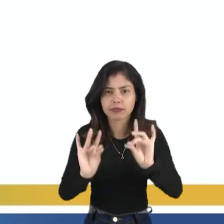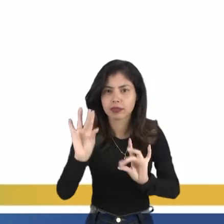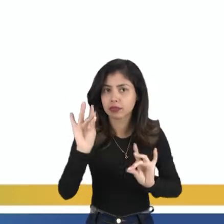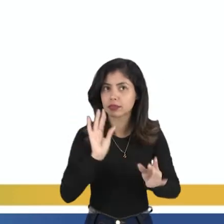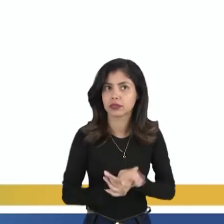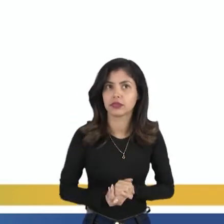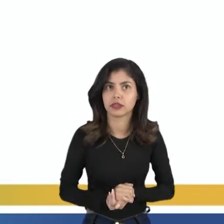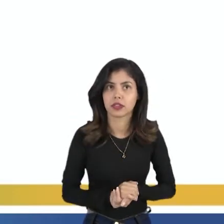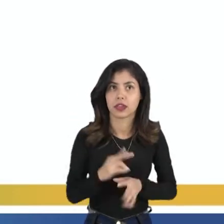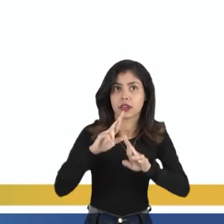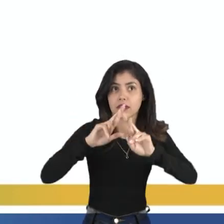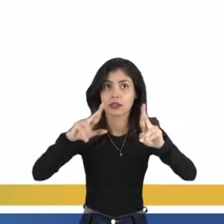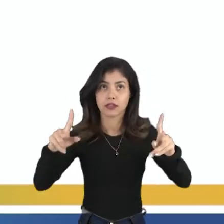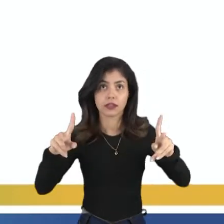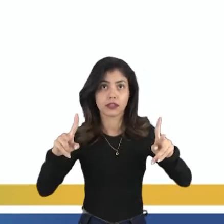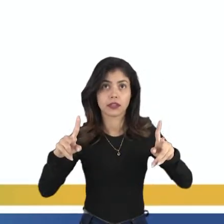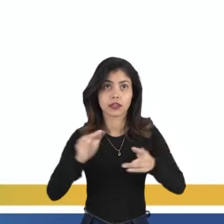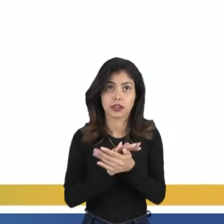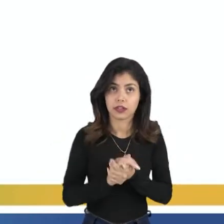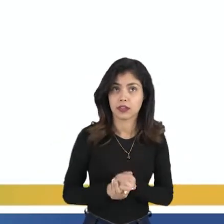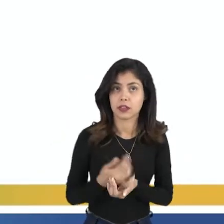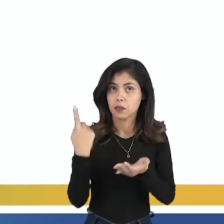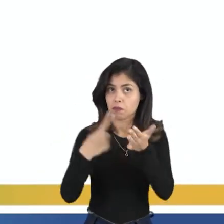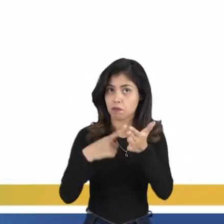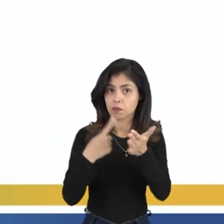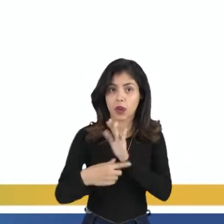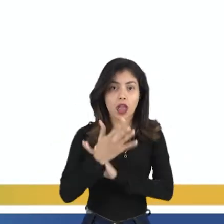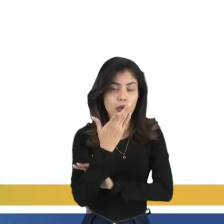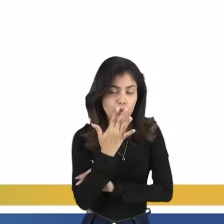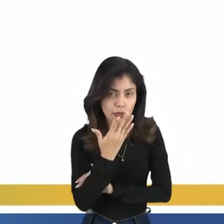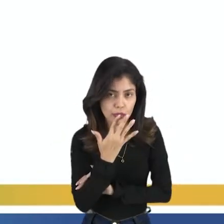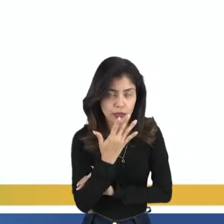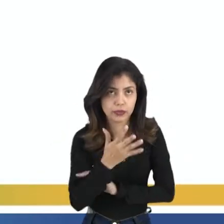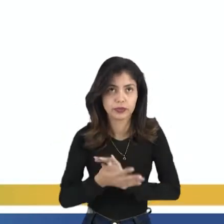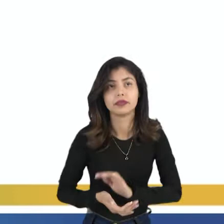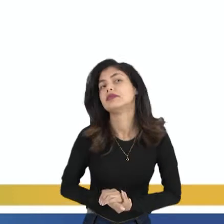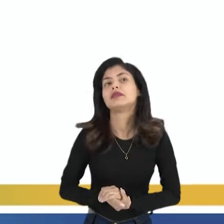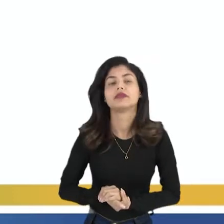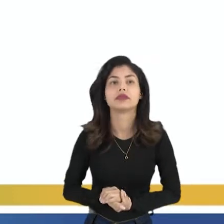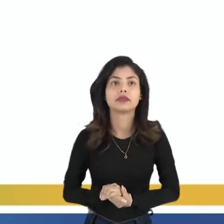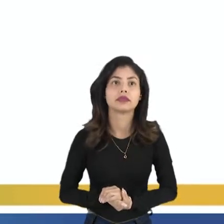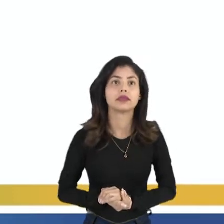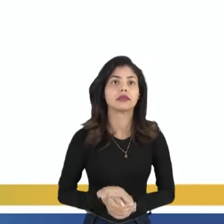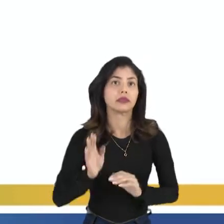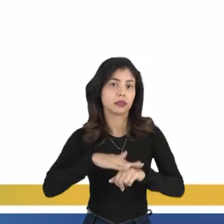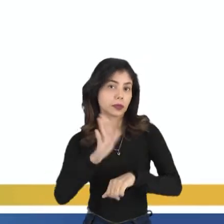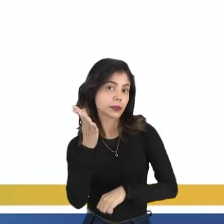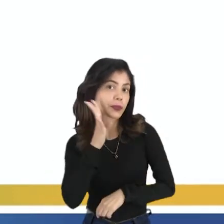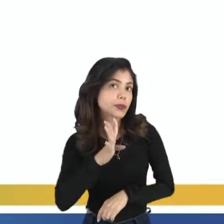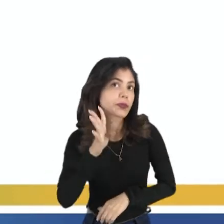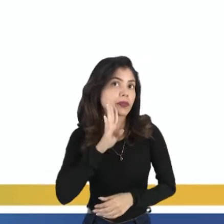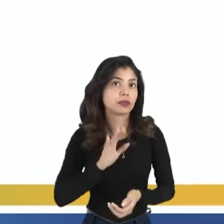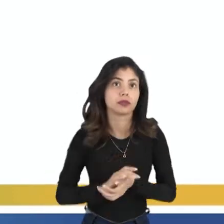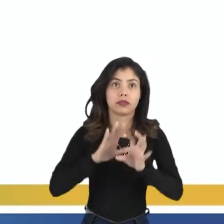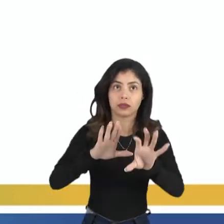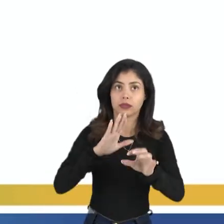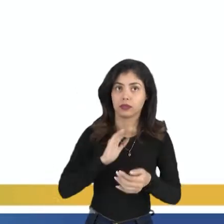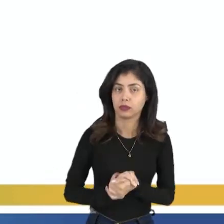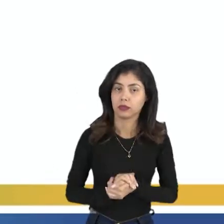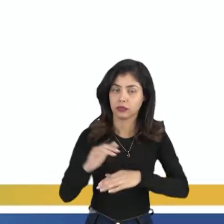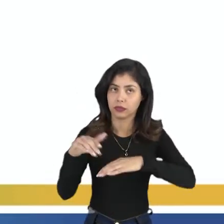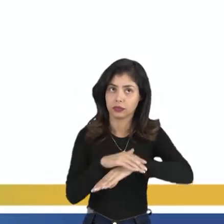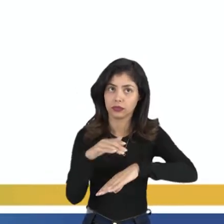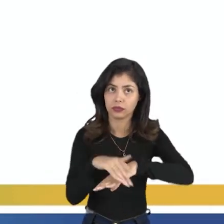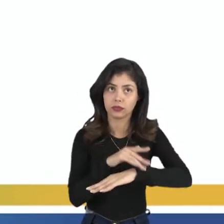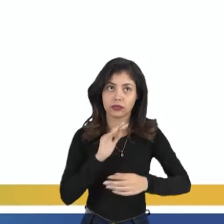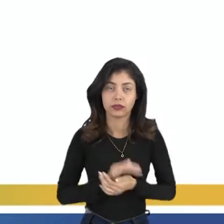vintage, com diferentes formas e combinações de cores, né? O mais legal destes tênis